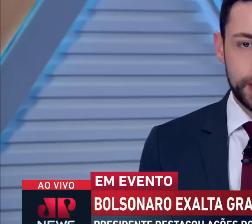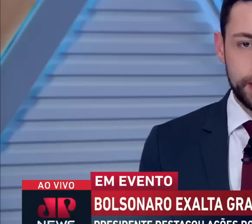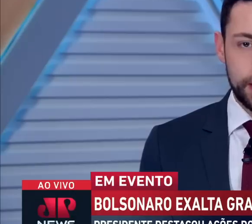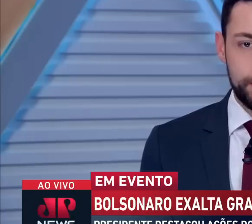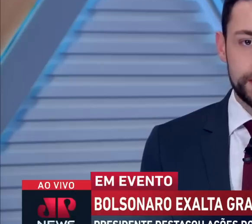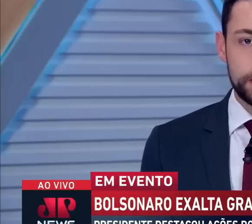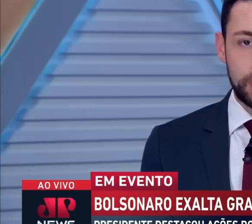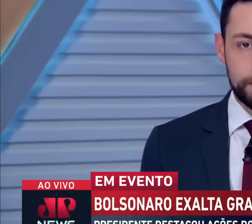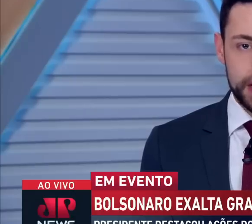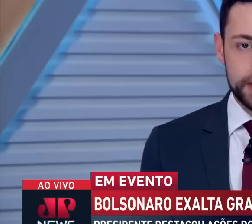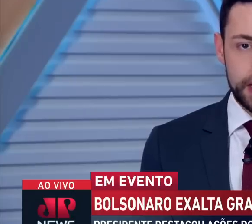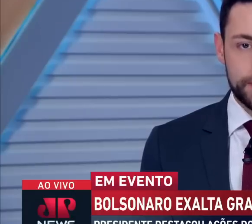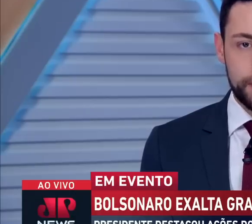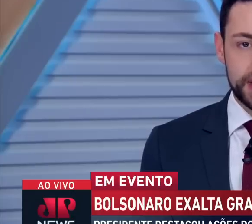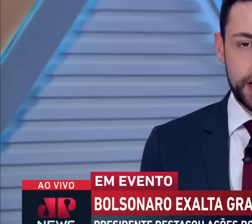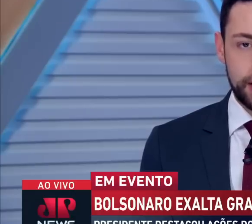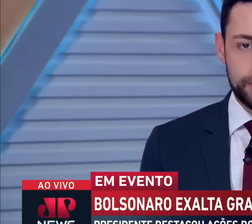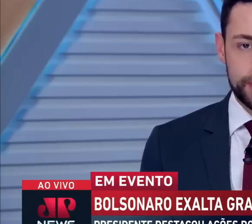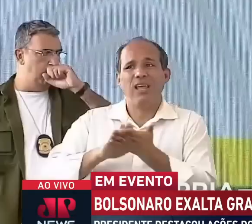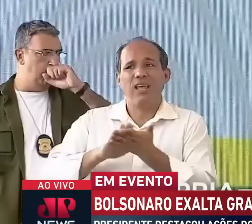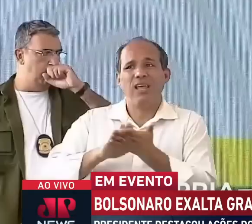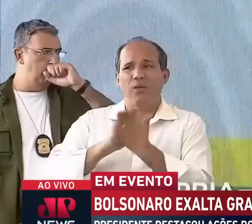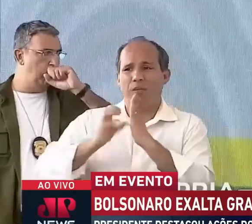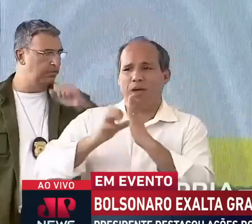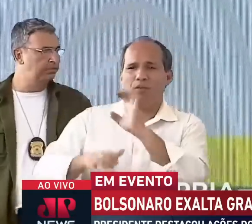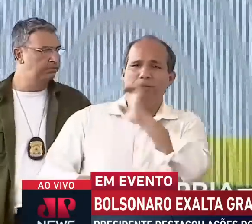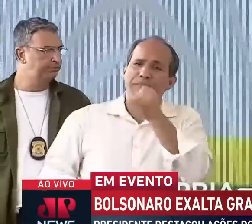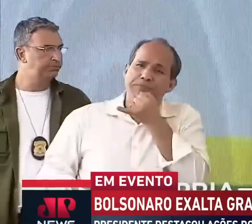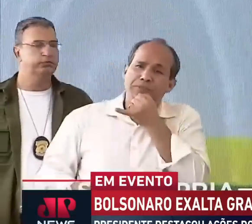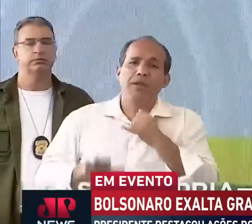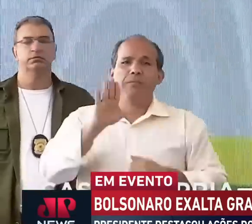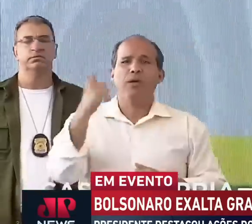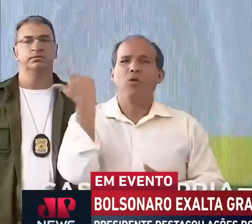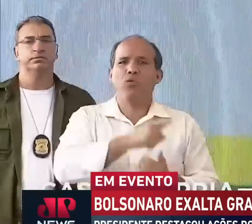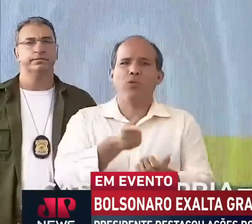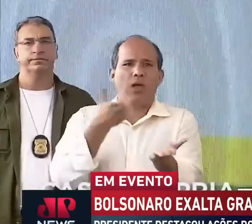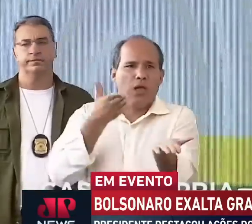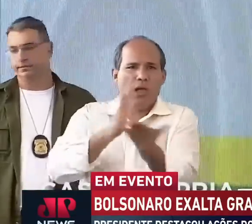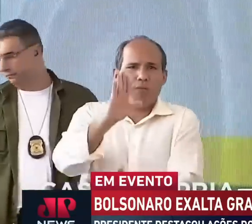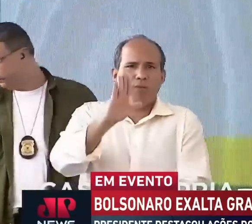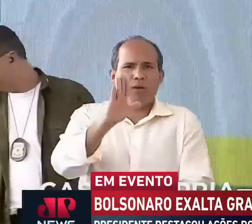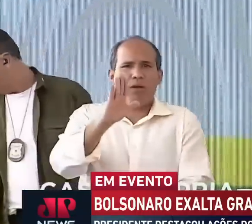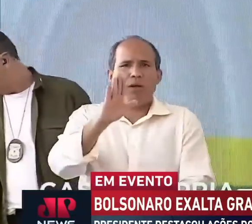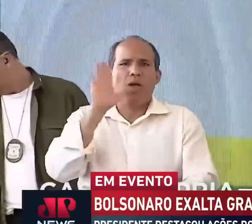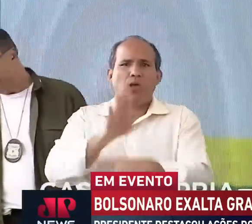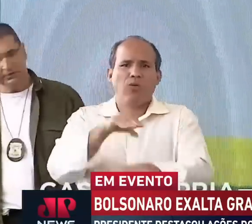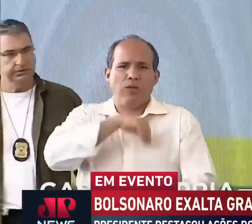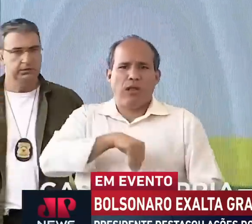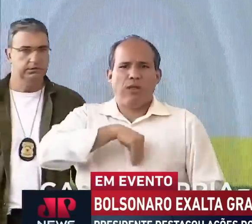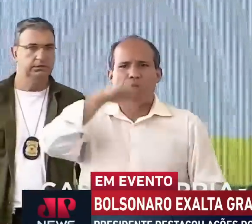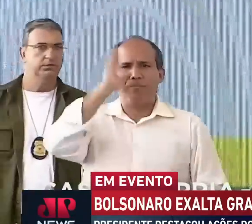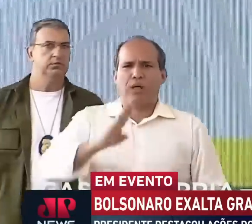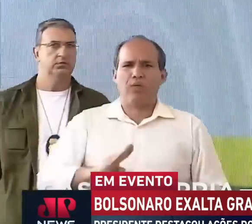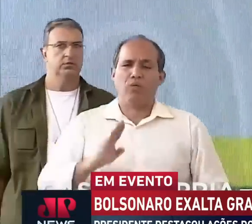e o auxílio Brasil EA ampliação do repasse às famílias carentes mas aprovamos o auxílio Brasil